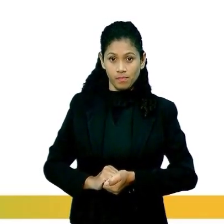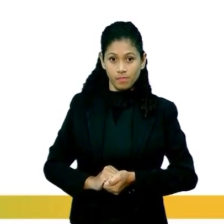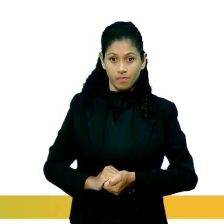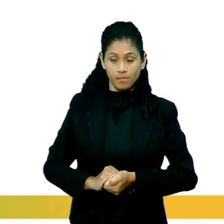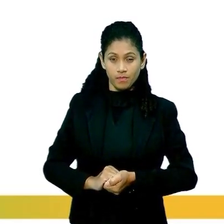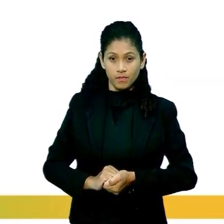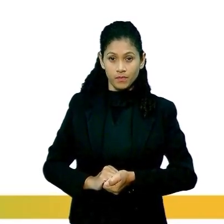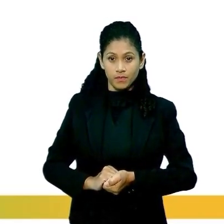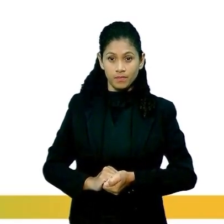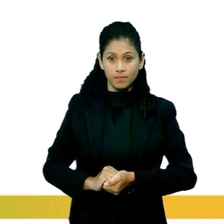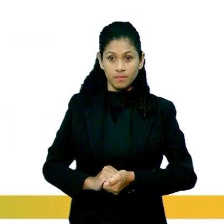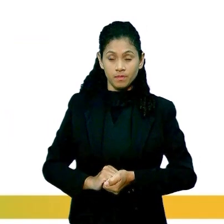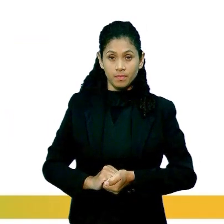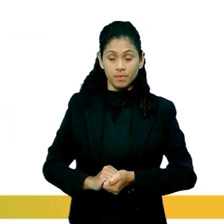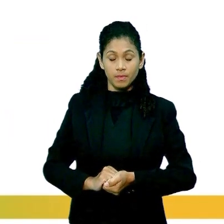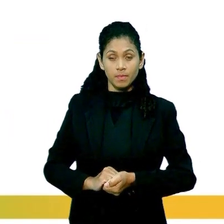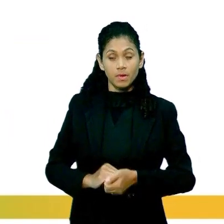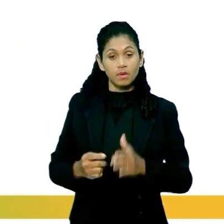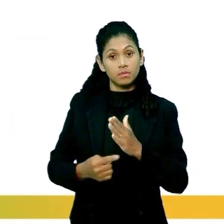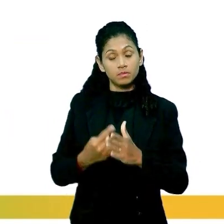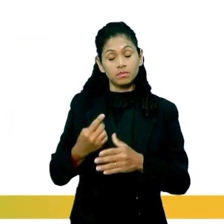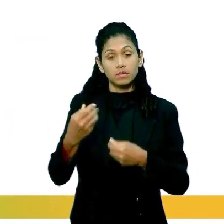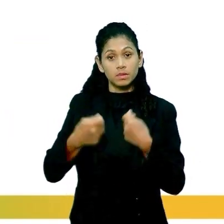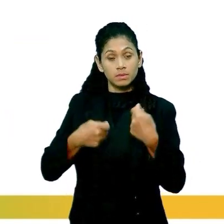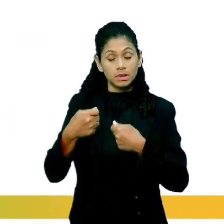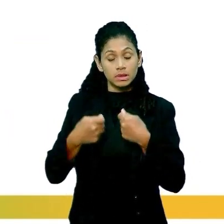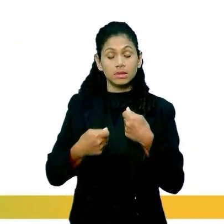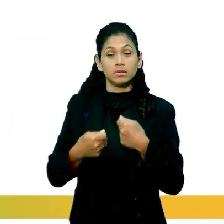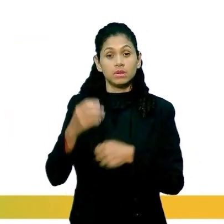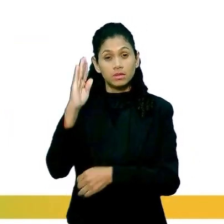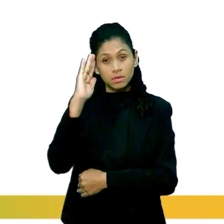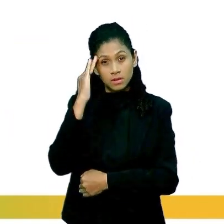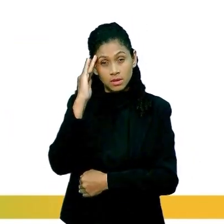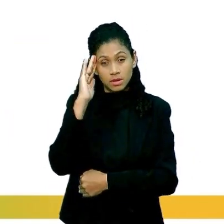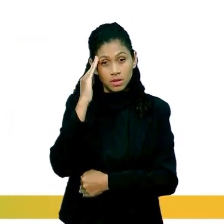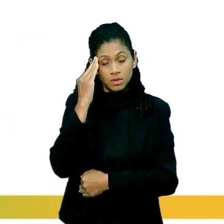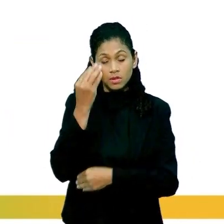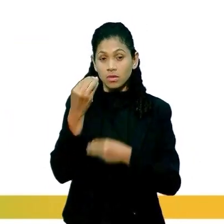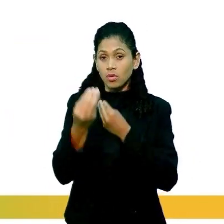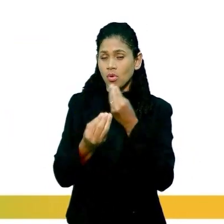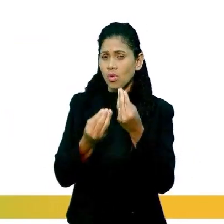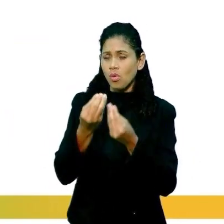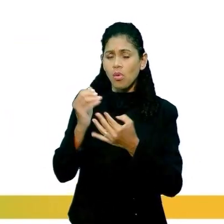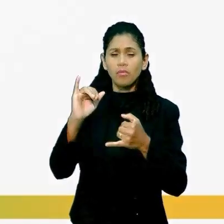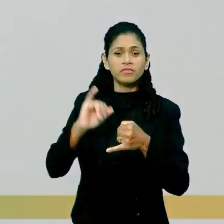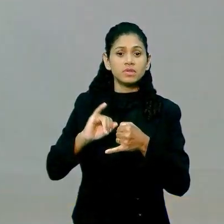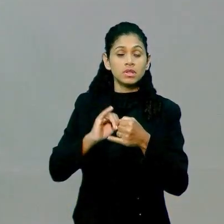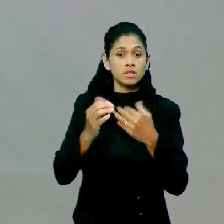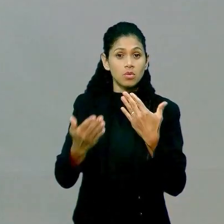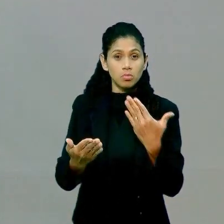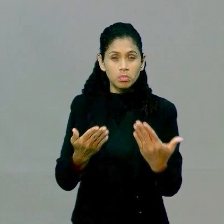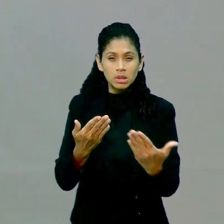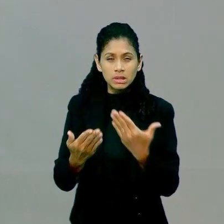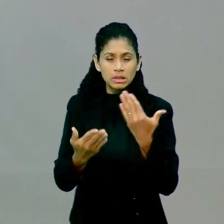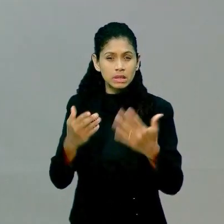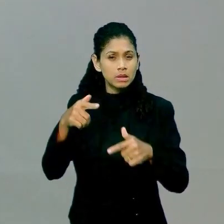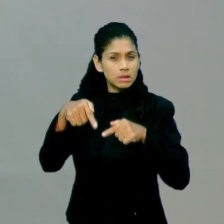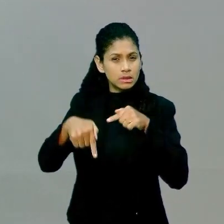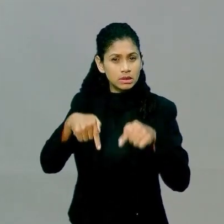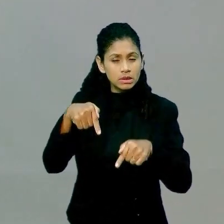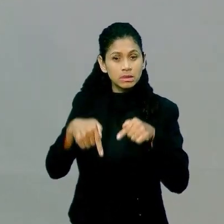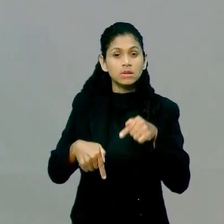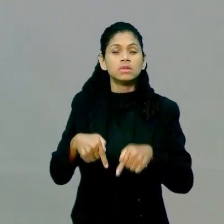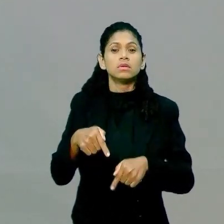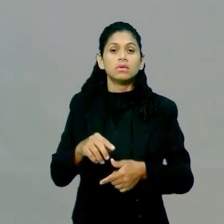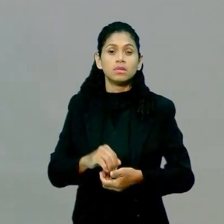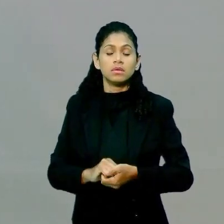Bom, primeiramente eu preciso entender como que funciona o balanceamento de uma reação química e o que é esse balanceamento estequiométrico. Jamais, uma